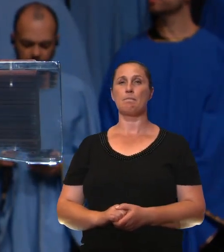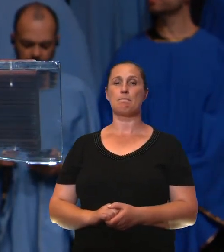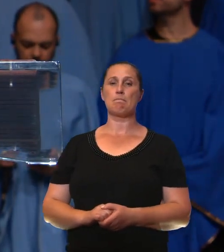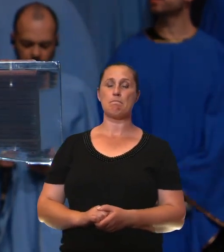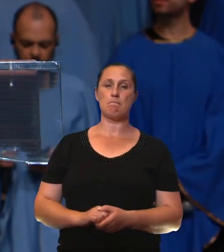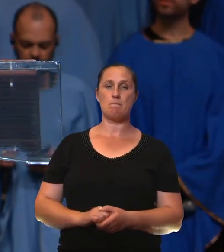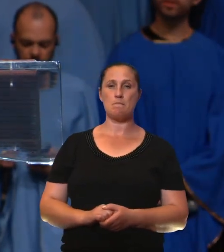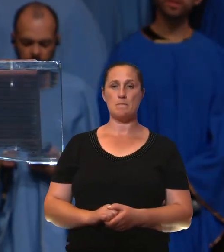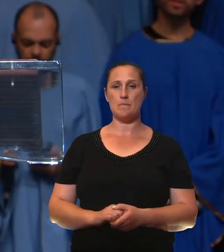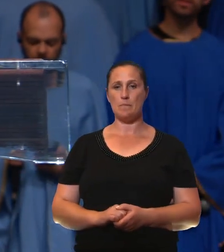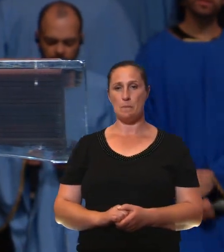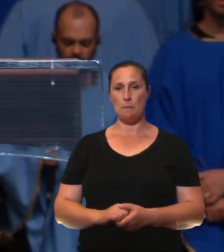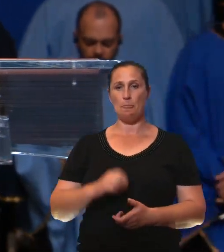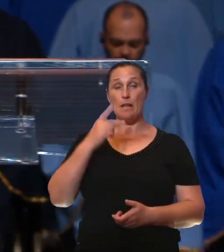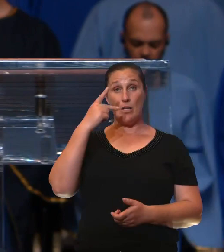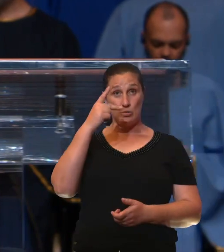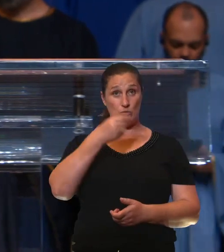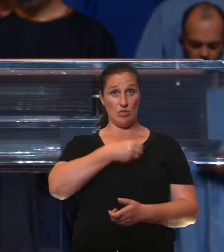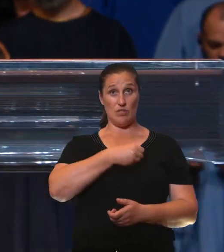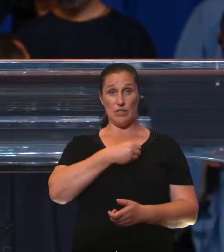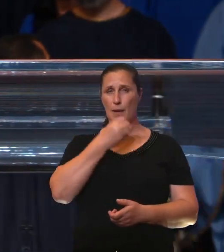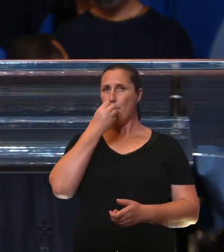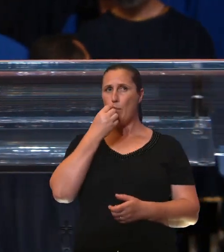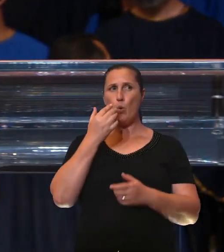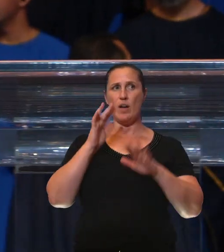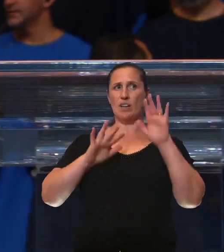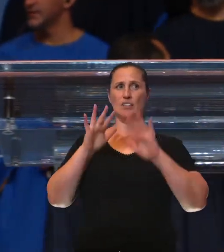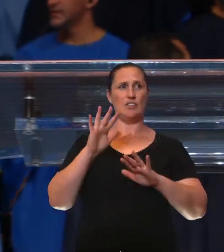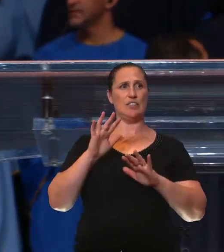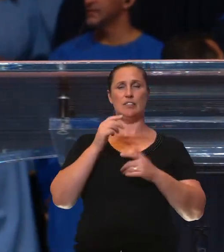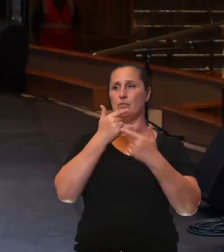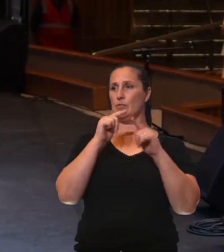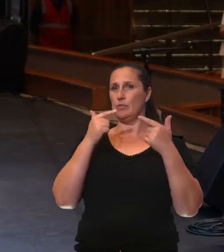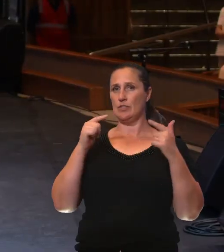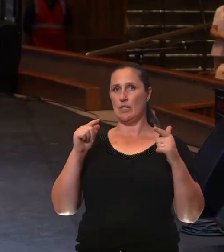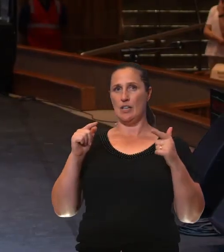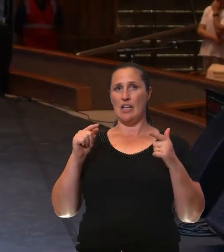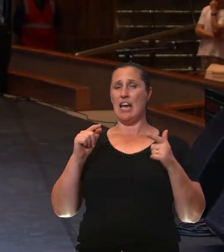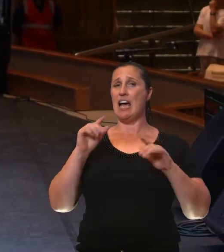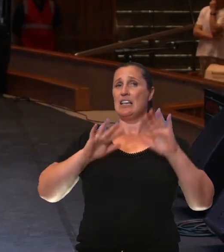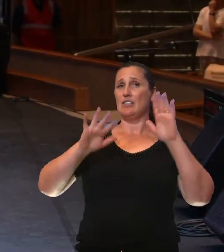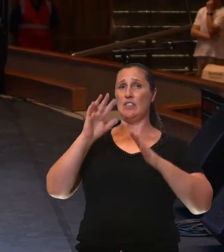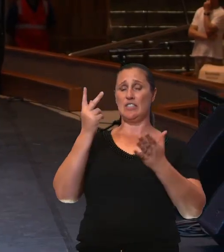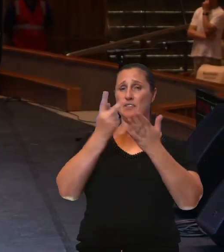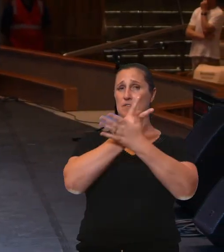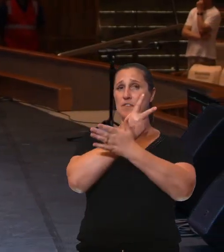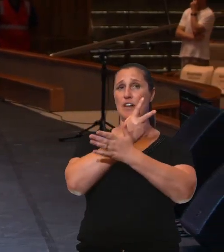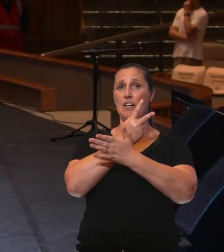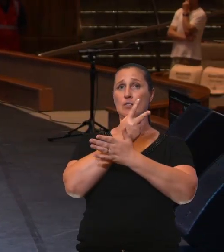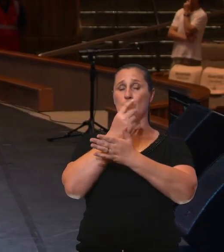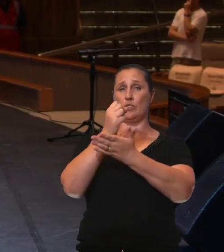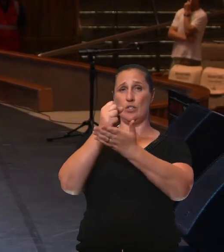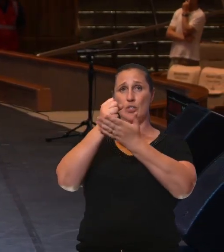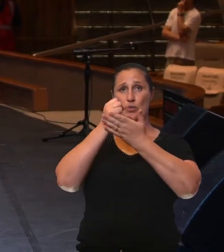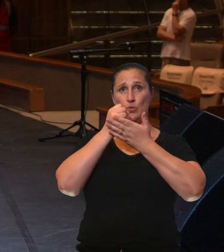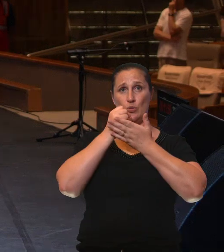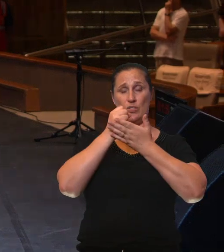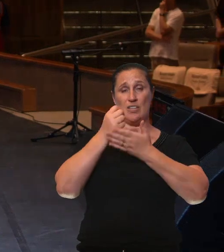A visão da sua vida pode não estar boa, a visão às vezes falha. O que nos sustenta como servo de Deus é